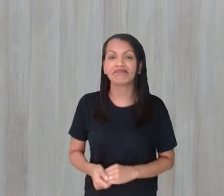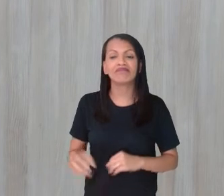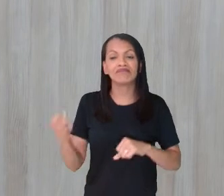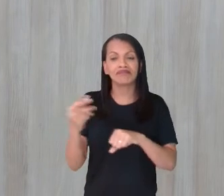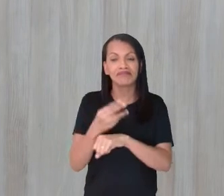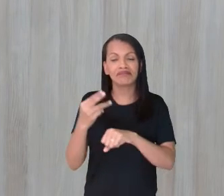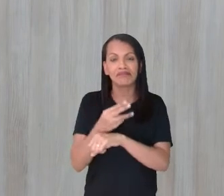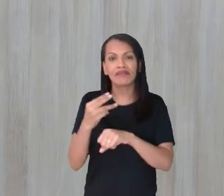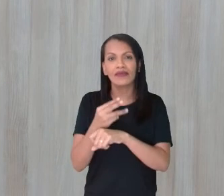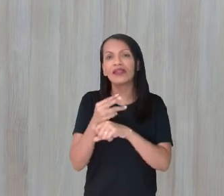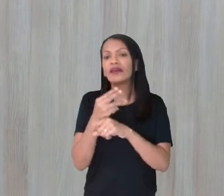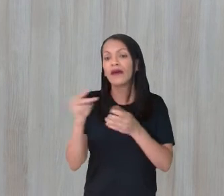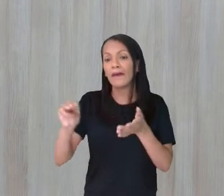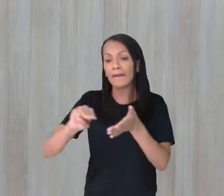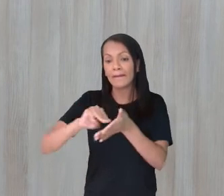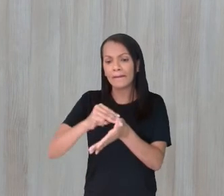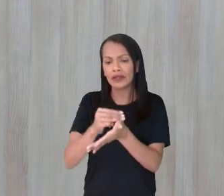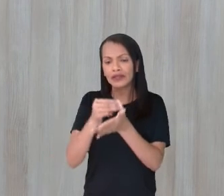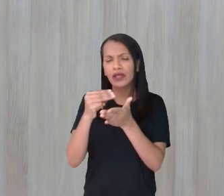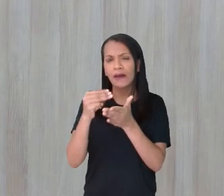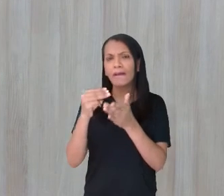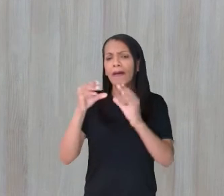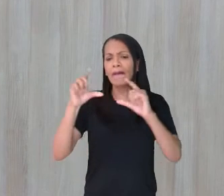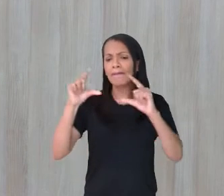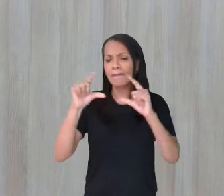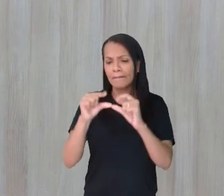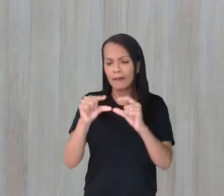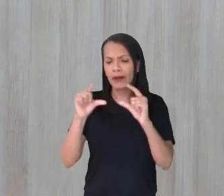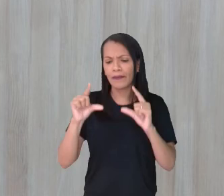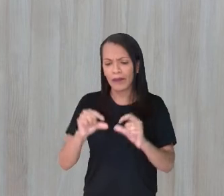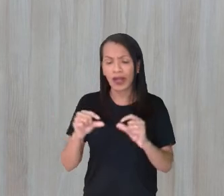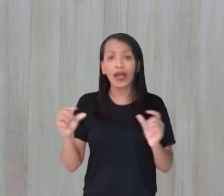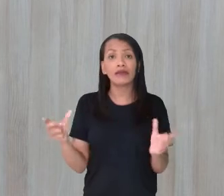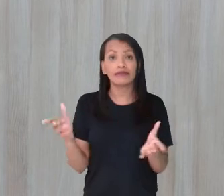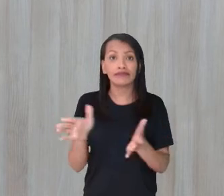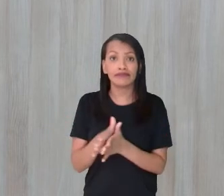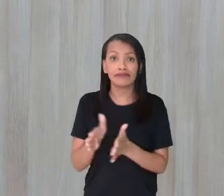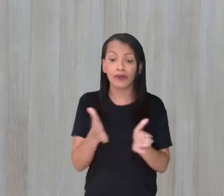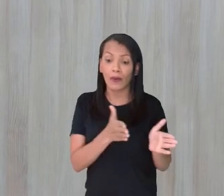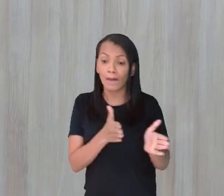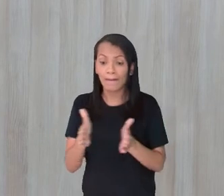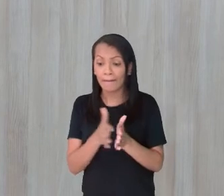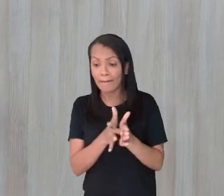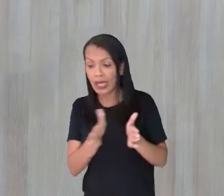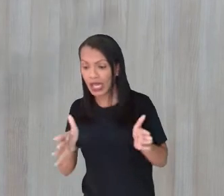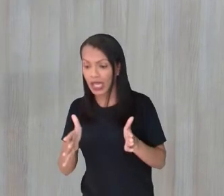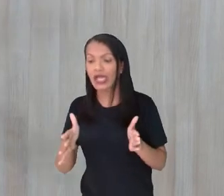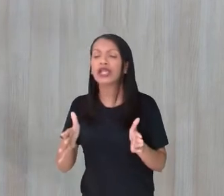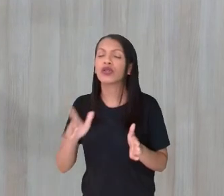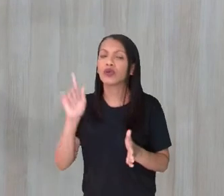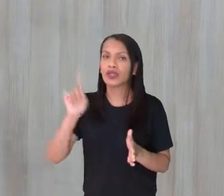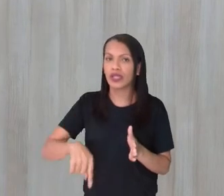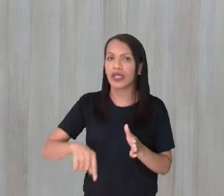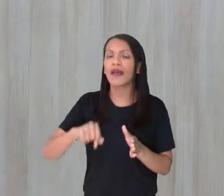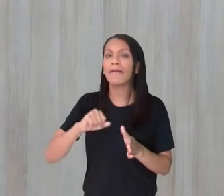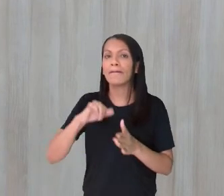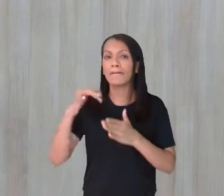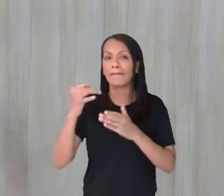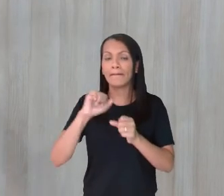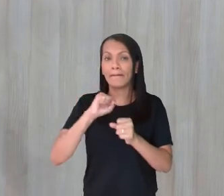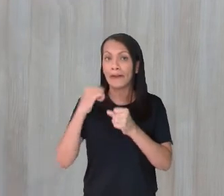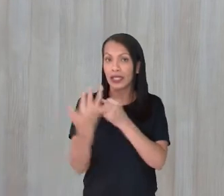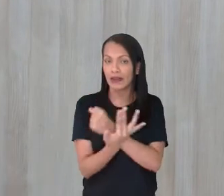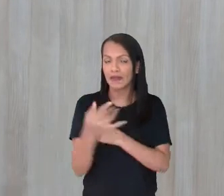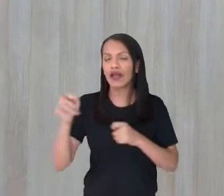e, inclusive, no processo aí, nesse período de pandemia, muitas audiências foram feitas